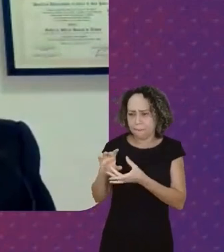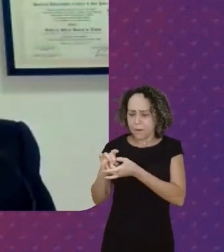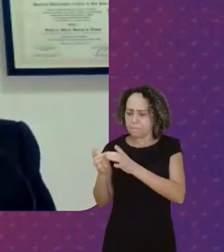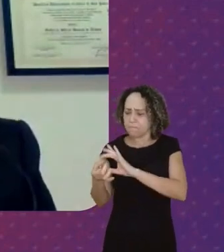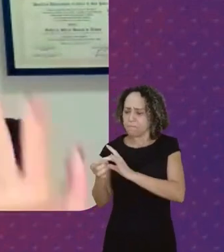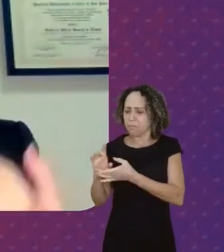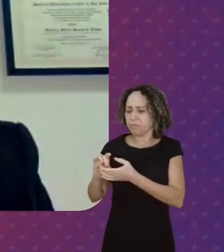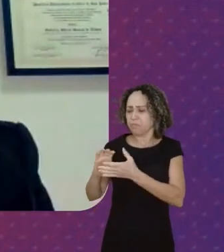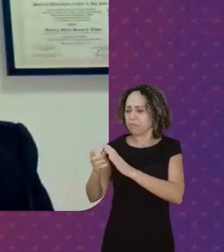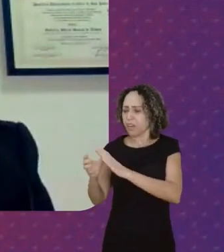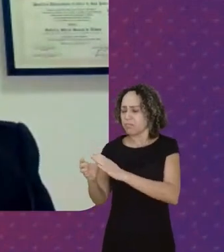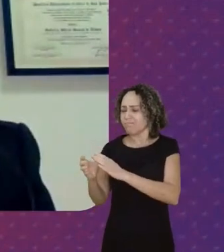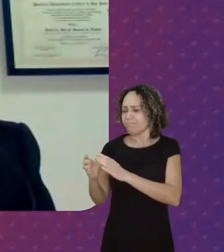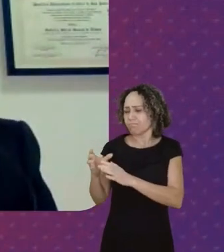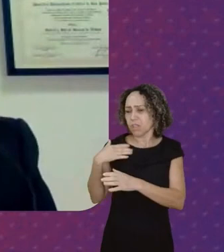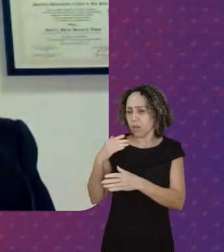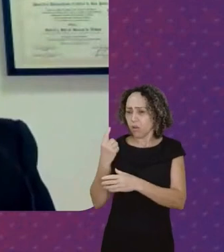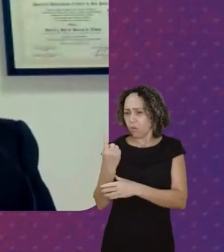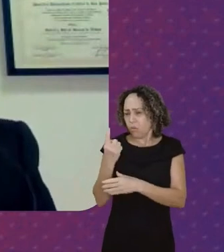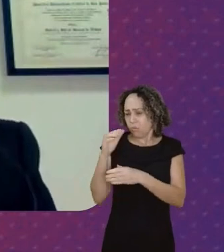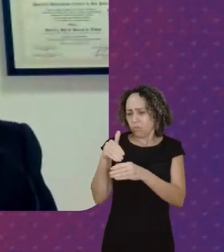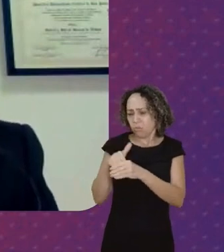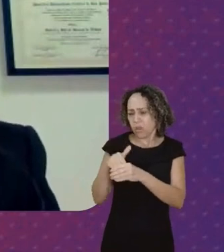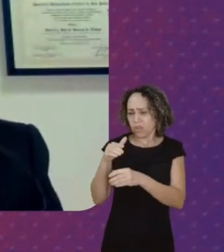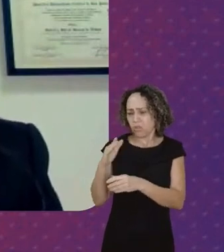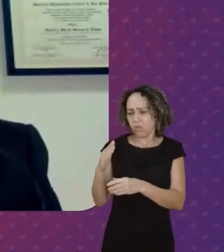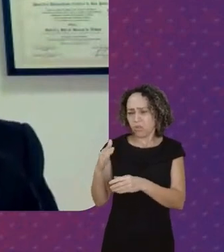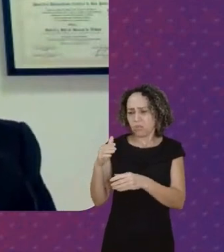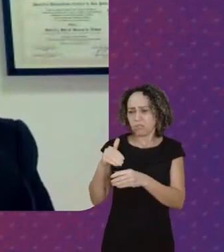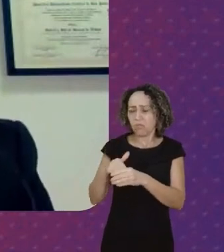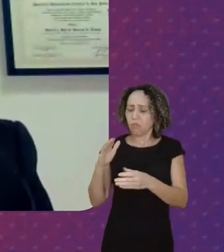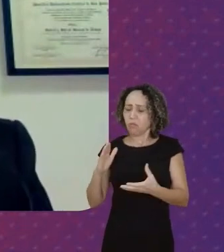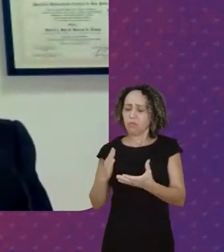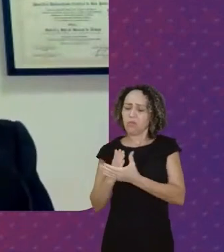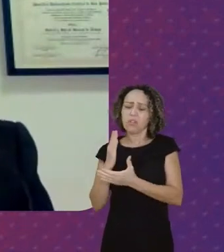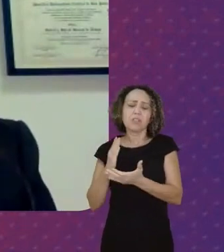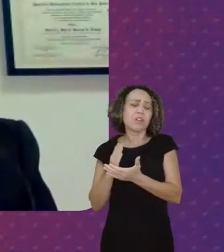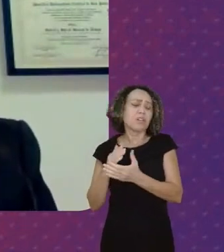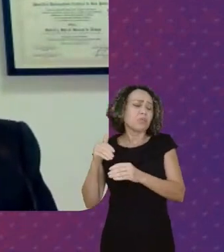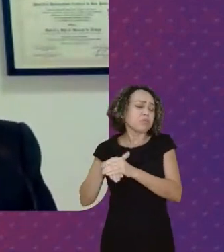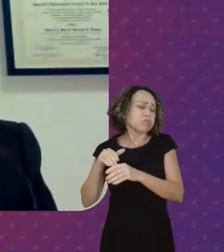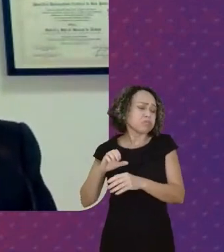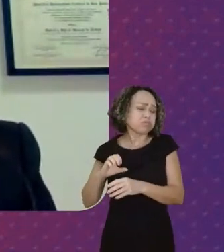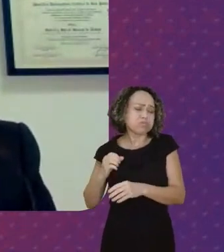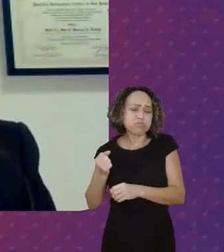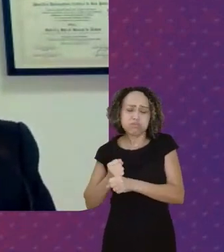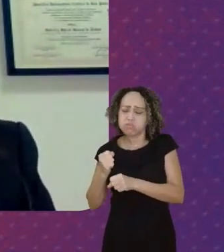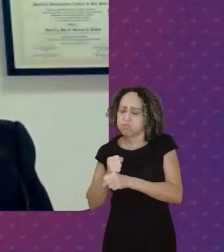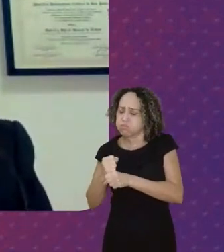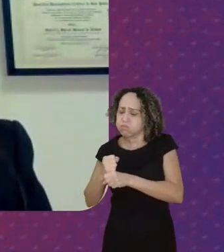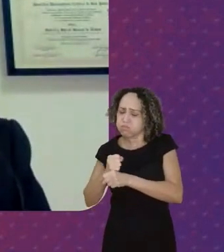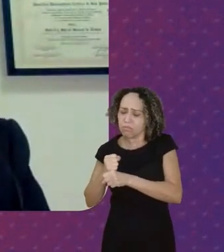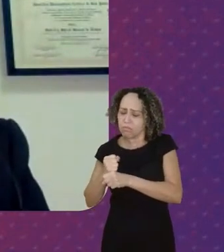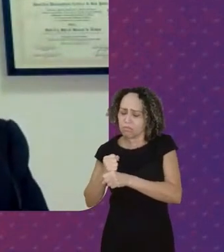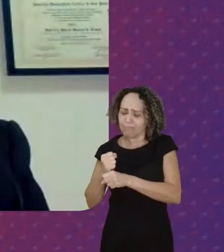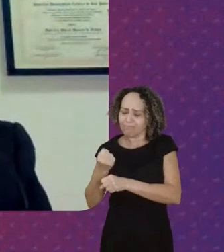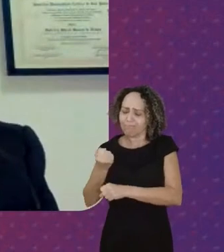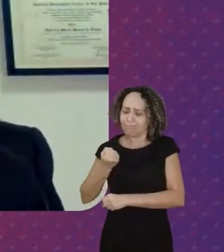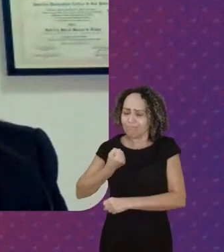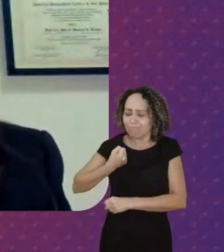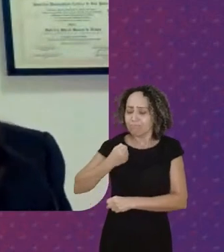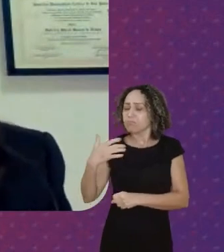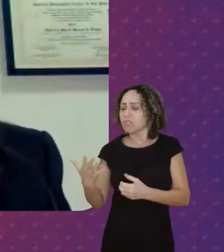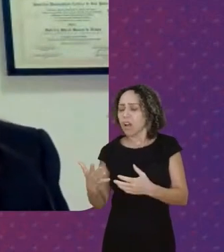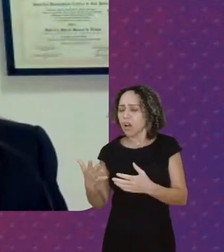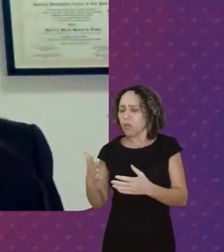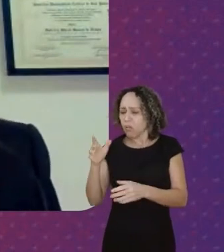voto acabavam alçando ao parlamento candidatos de esquerda, e enfim, e isso acabava confundindo demais o eleitor. Então, quando